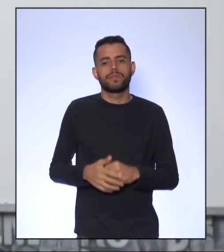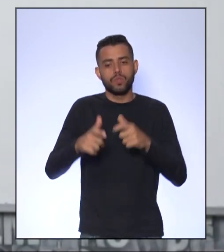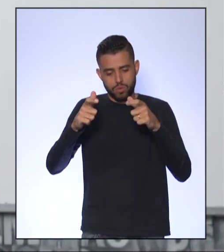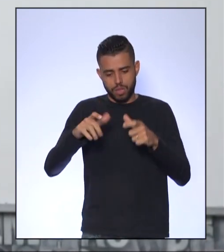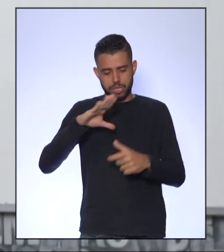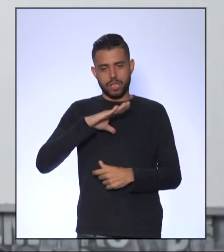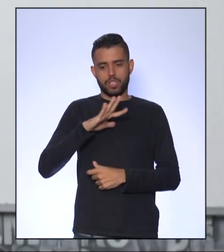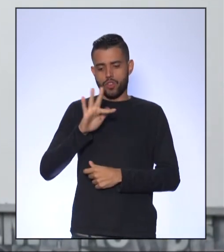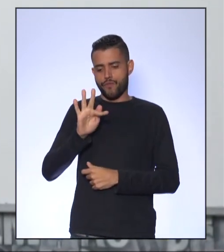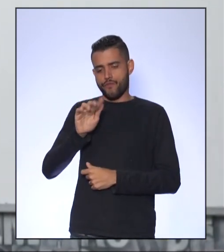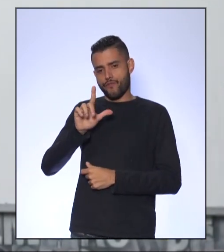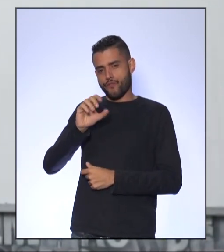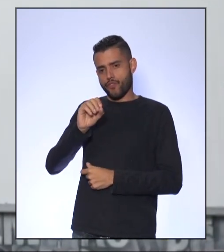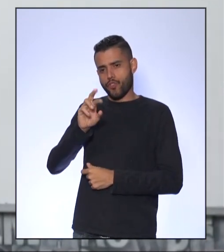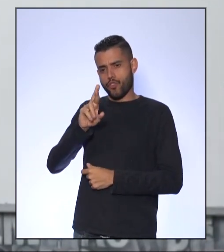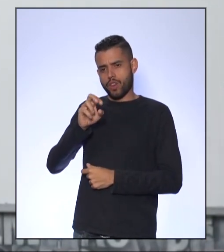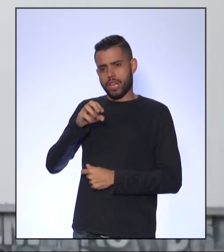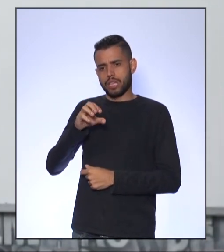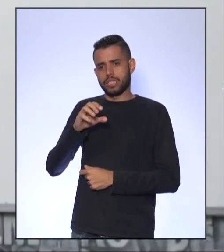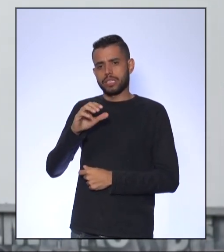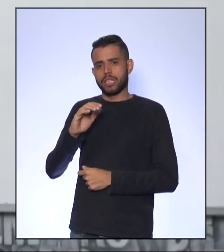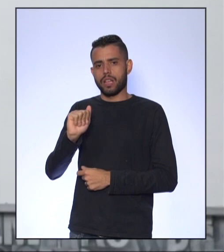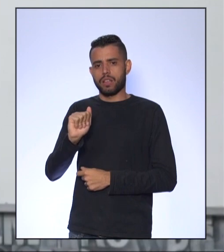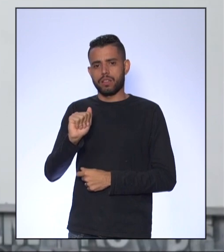com estas características,